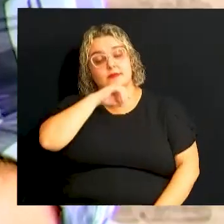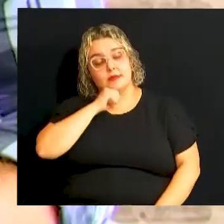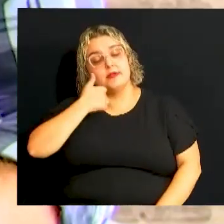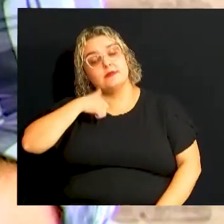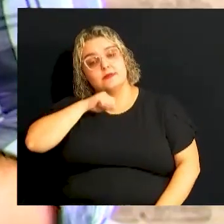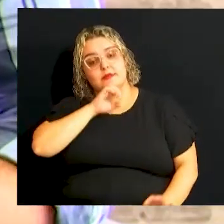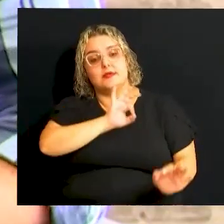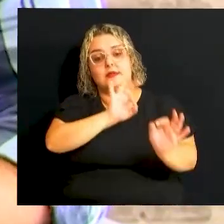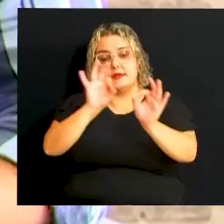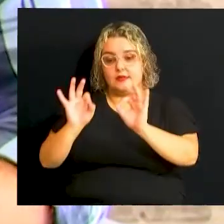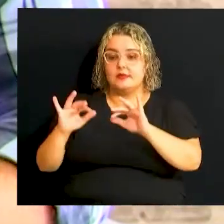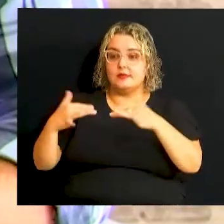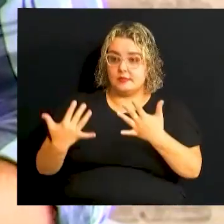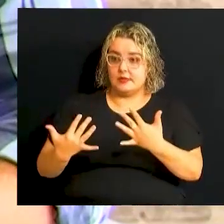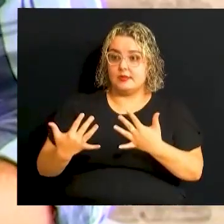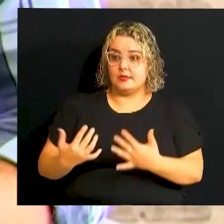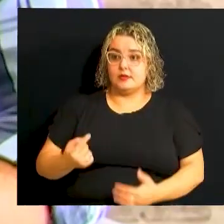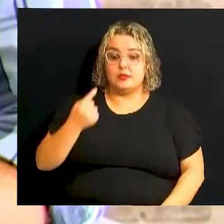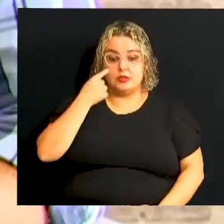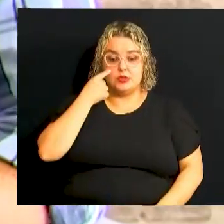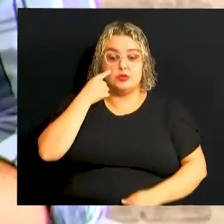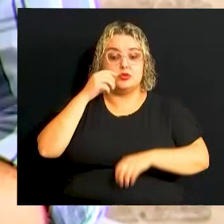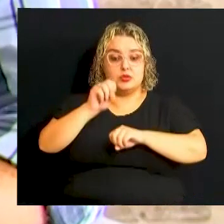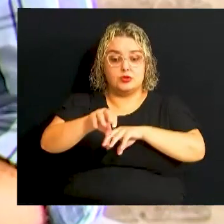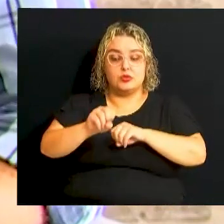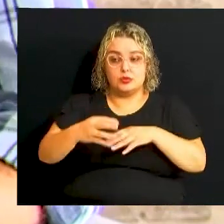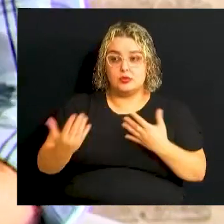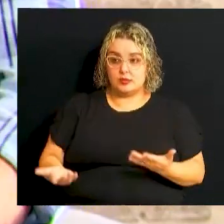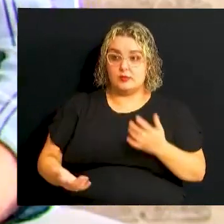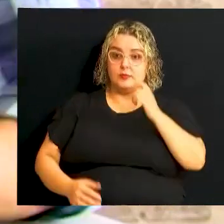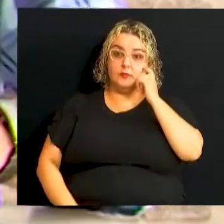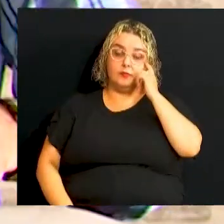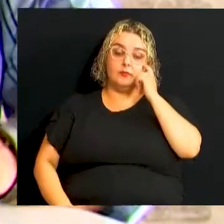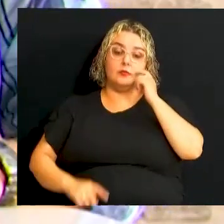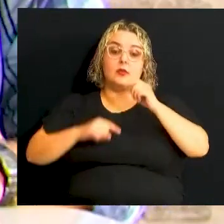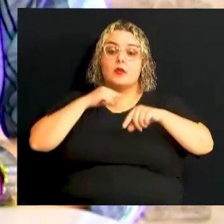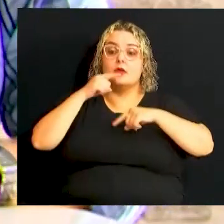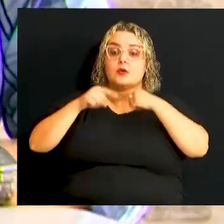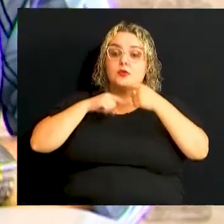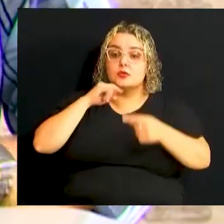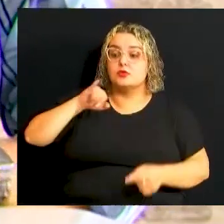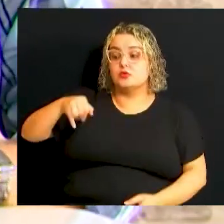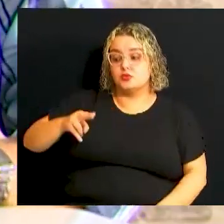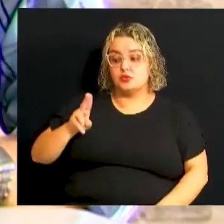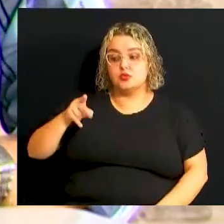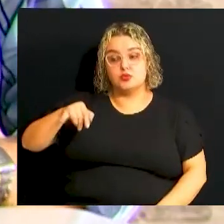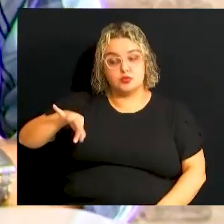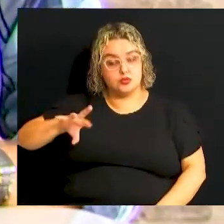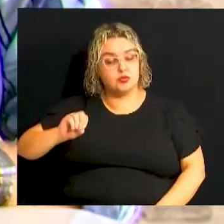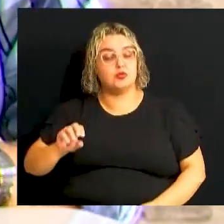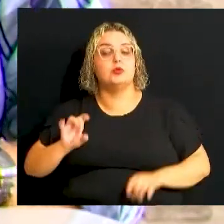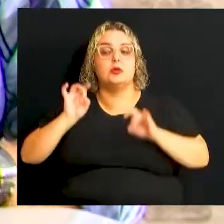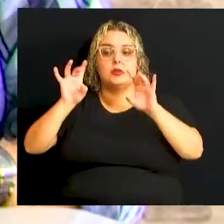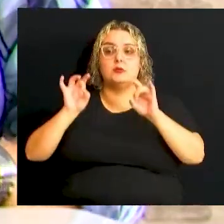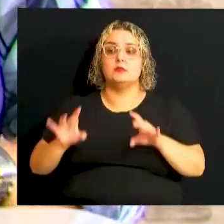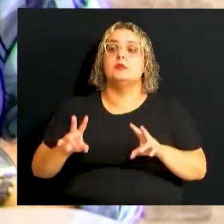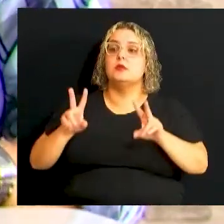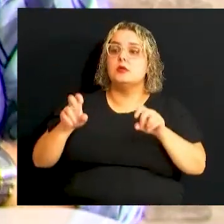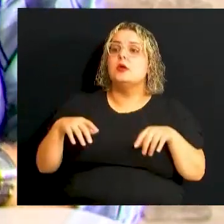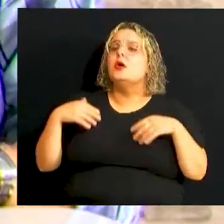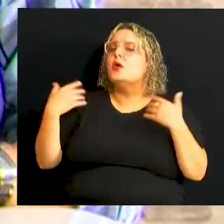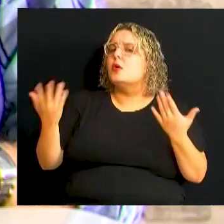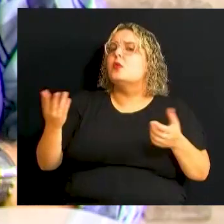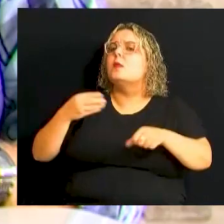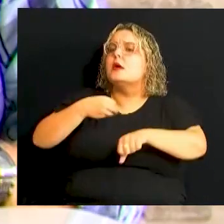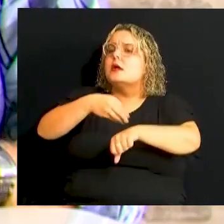e muito pai acompanhando nesse momento o nosso quadro de Olho na Educação, tirando aí as dúvidas com o Júnior, que é especialista no